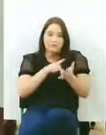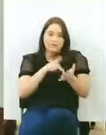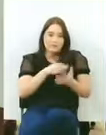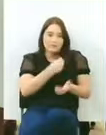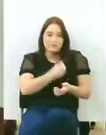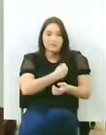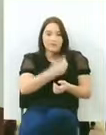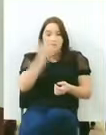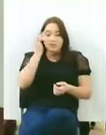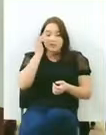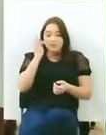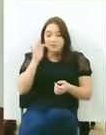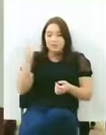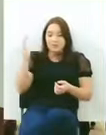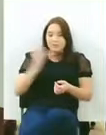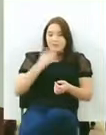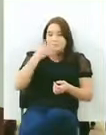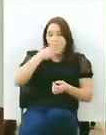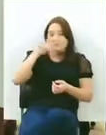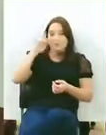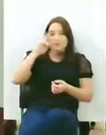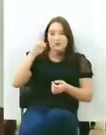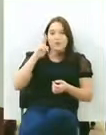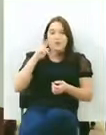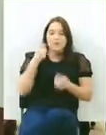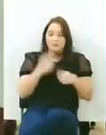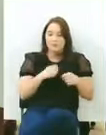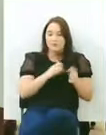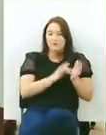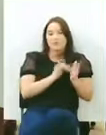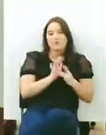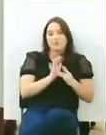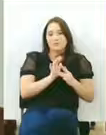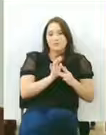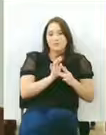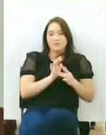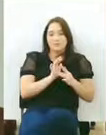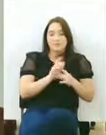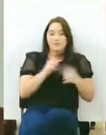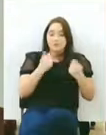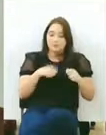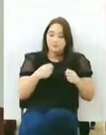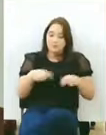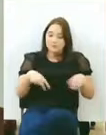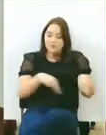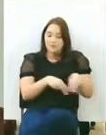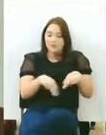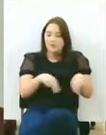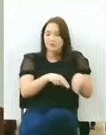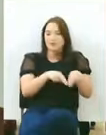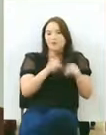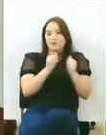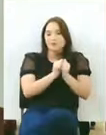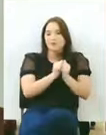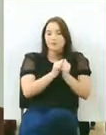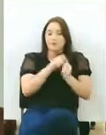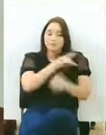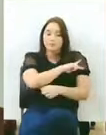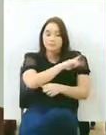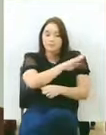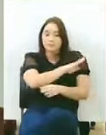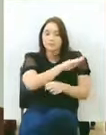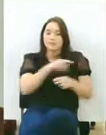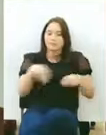vida. Ninguém vem ao Pai senão por mim. Andar na verdade é andar com Jesus. Se os presbíteros andam